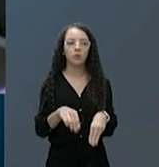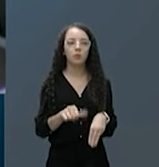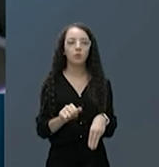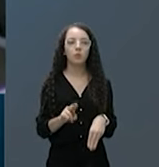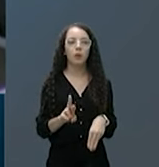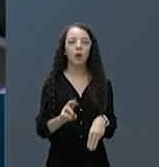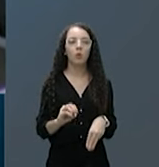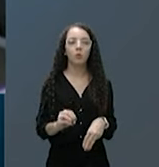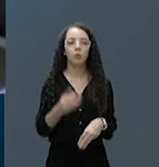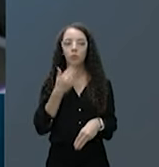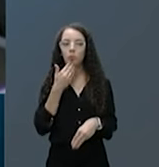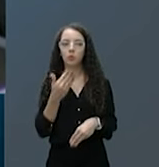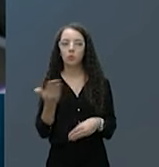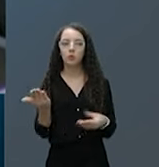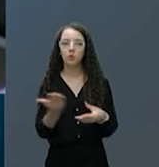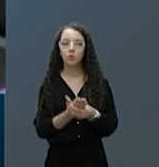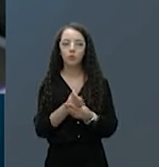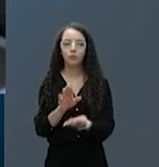dos demais...